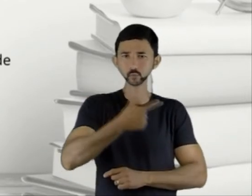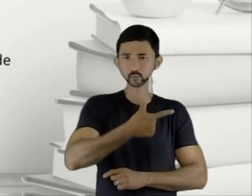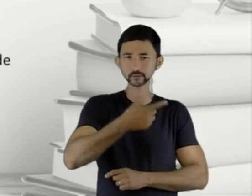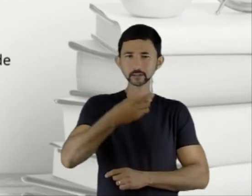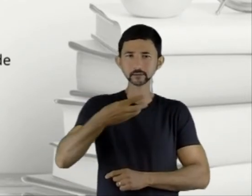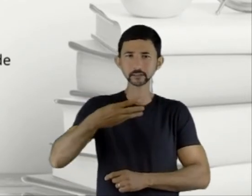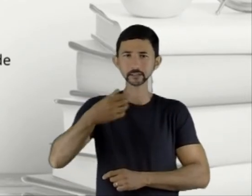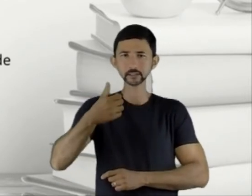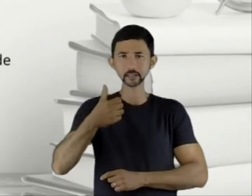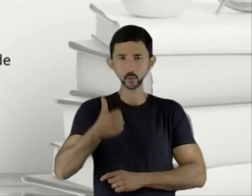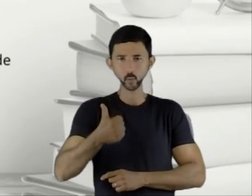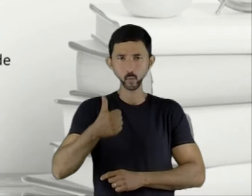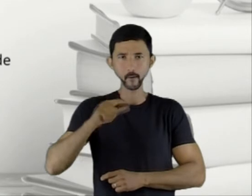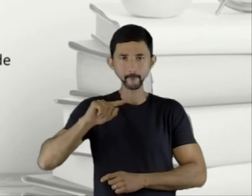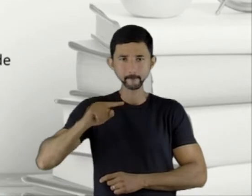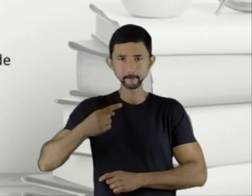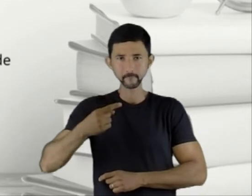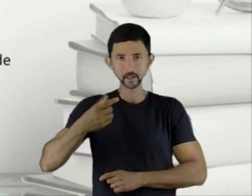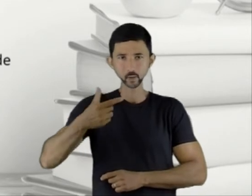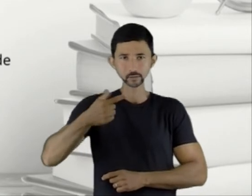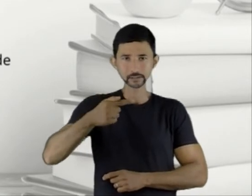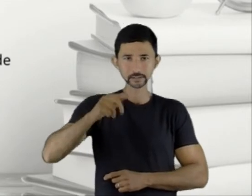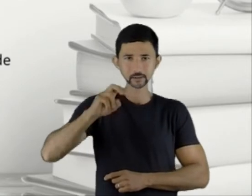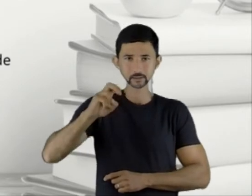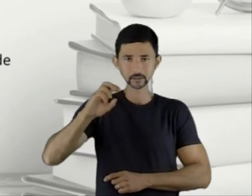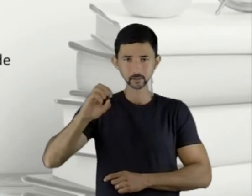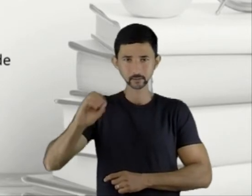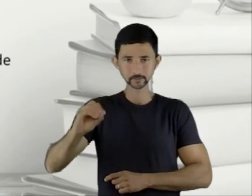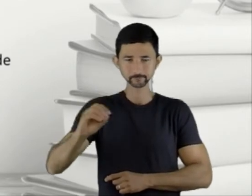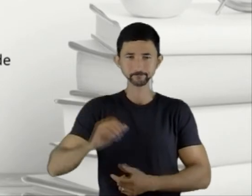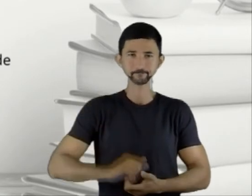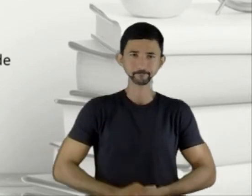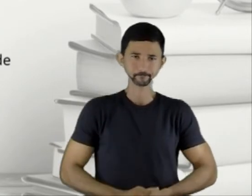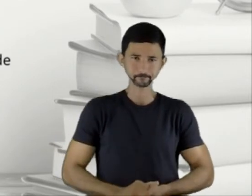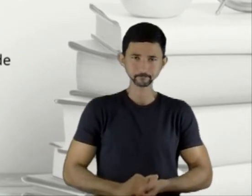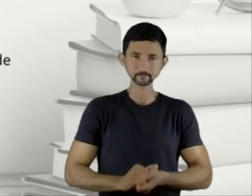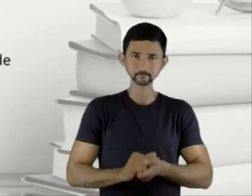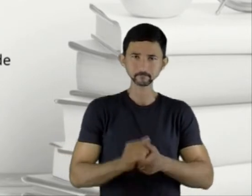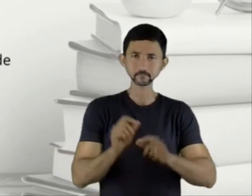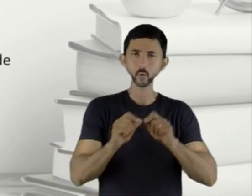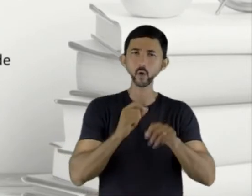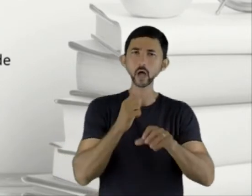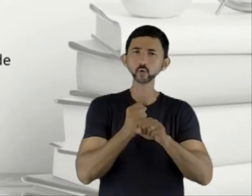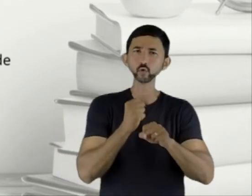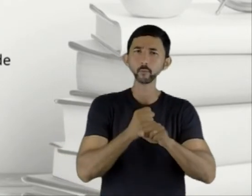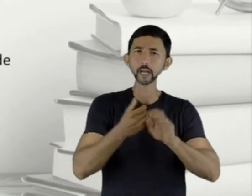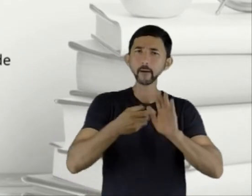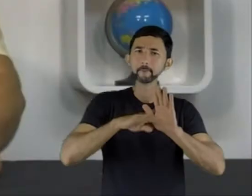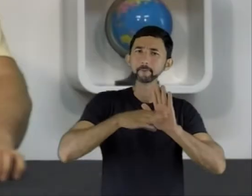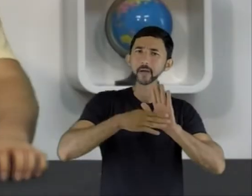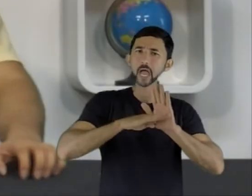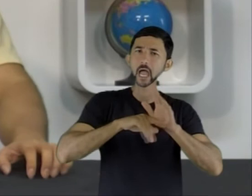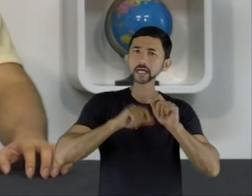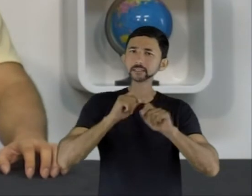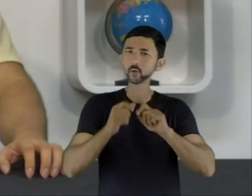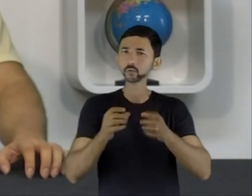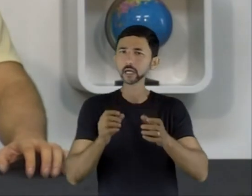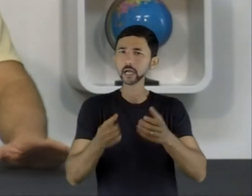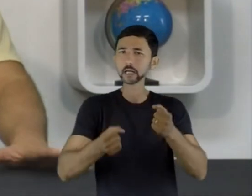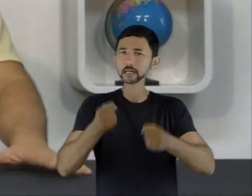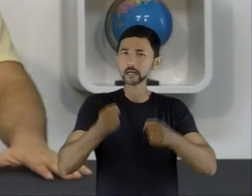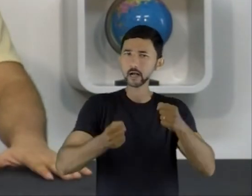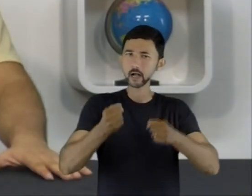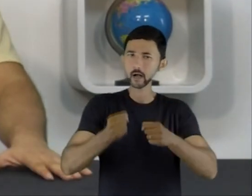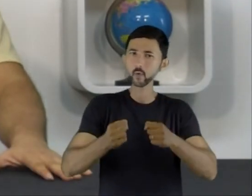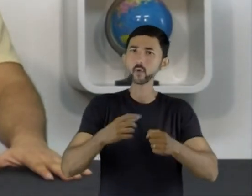231.750 unidades. Essa é a média. Se você perguntar qual foi a média, certo, de veículos,